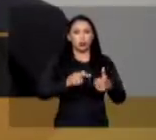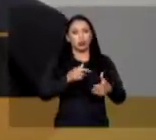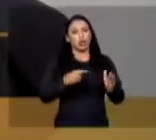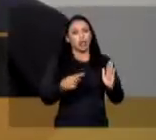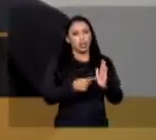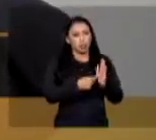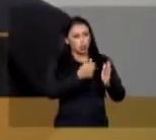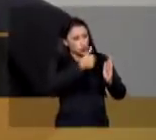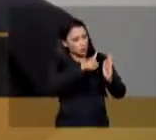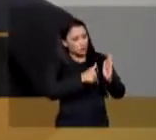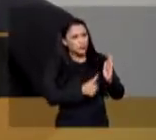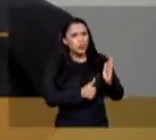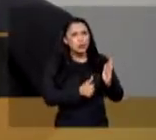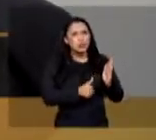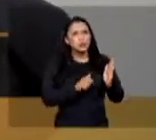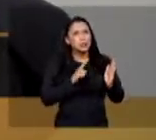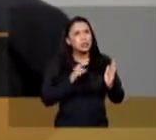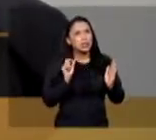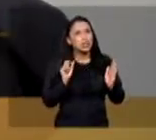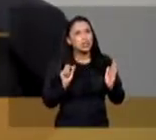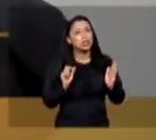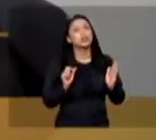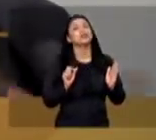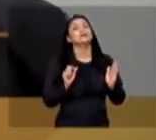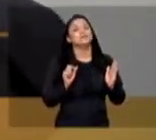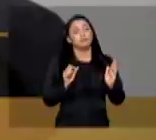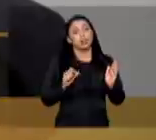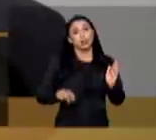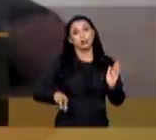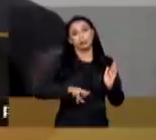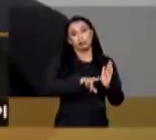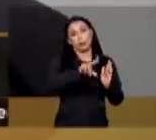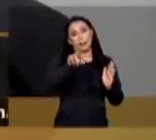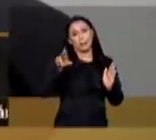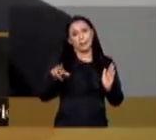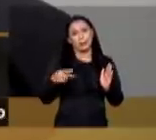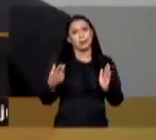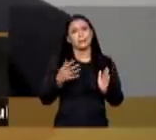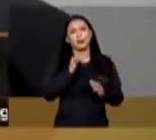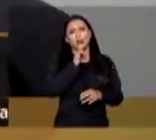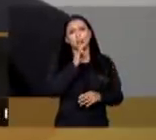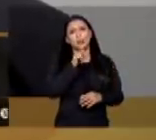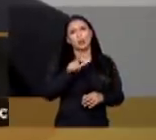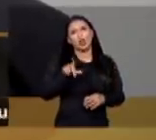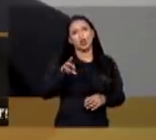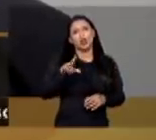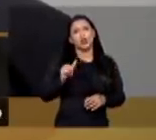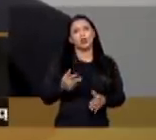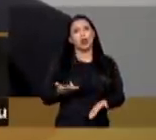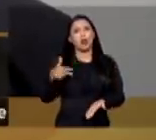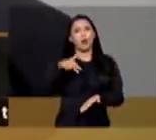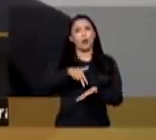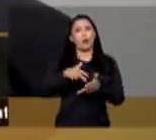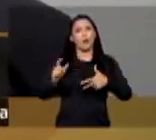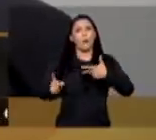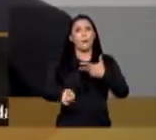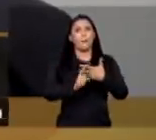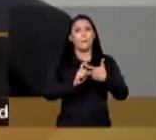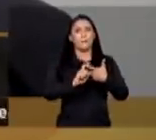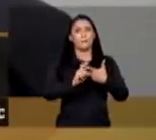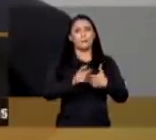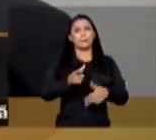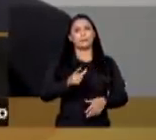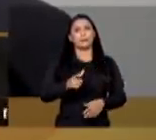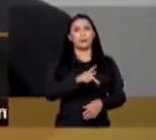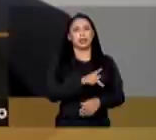Ministro Gilmar Mendes. A denúncia realmente muito genérica. Por exemplo, ela diz: Lula, que ocupou o cargo de presidente da República no